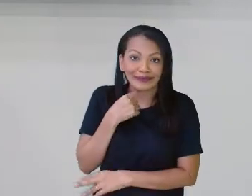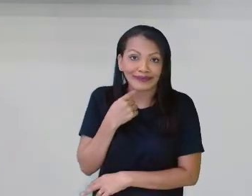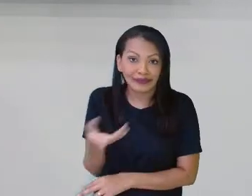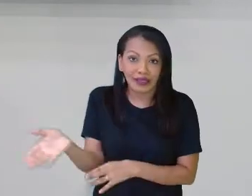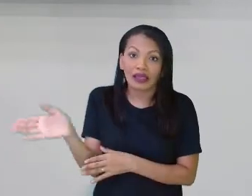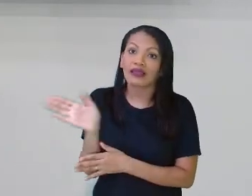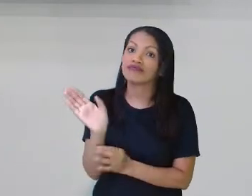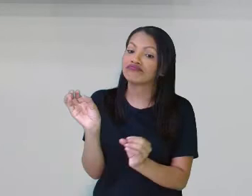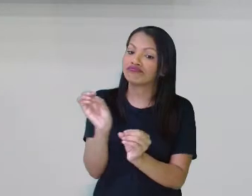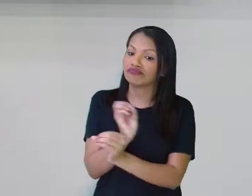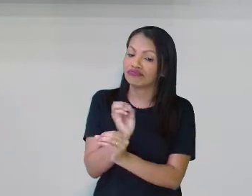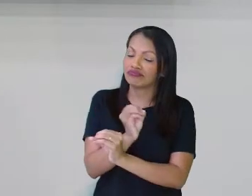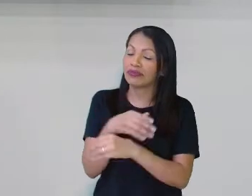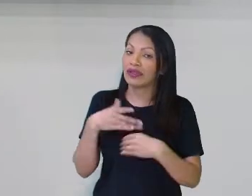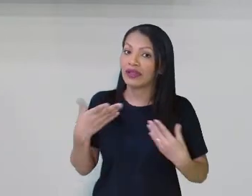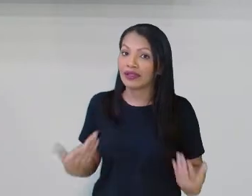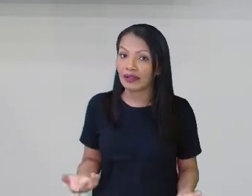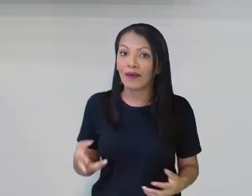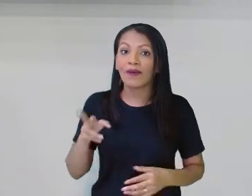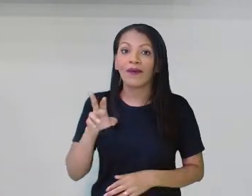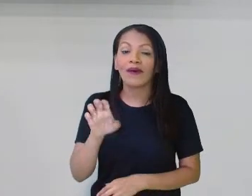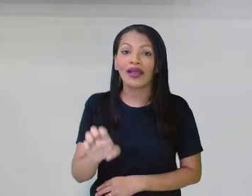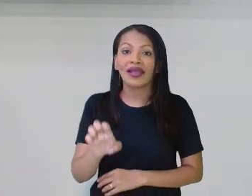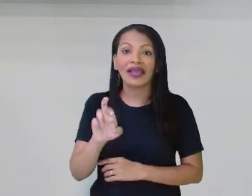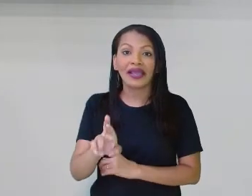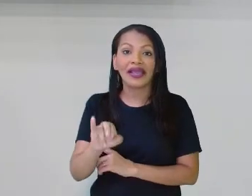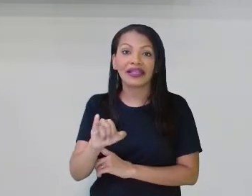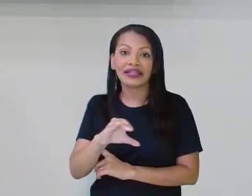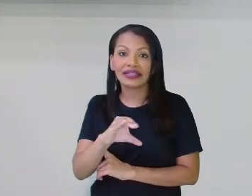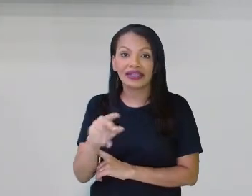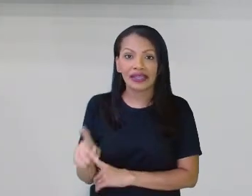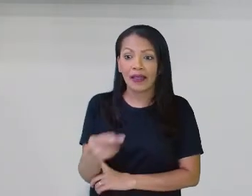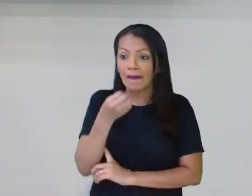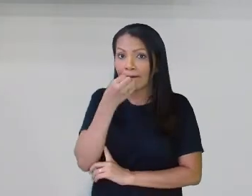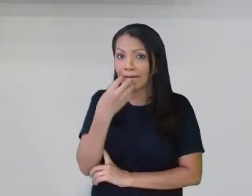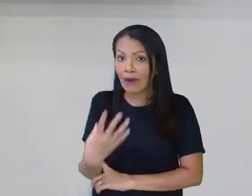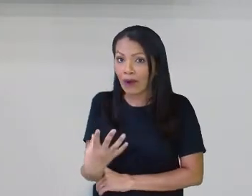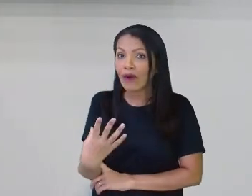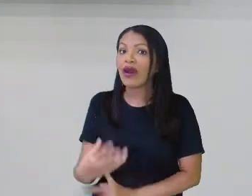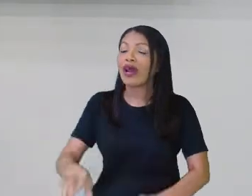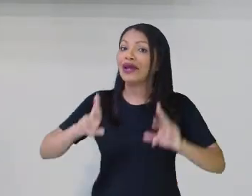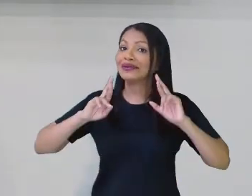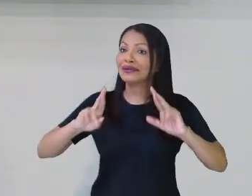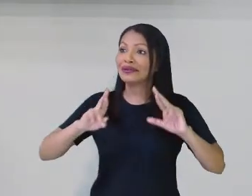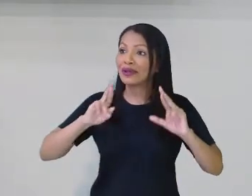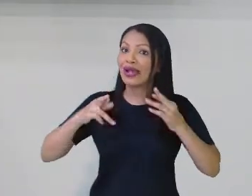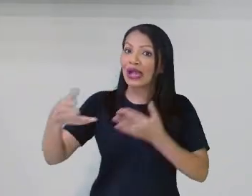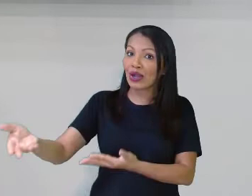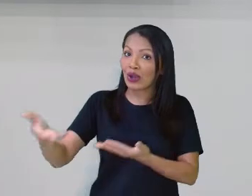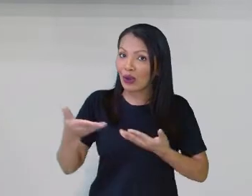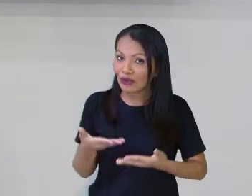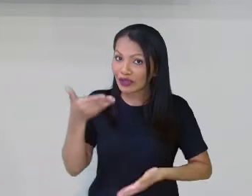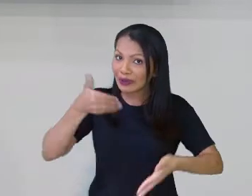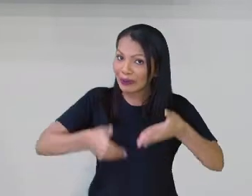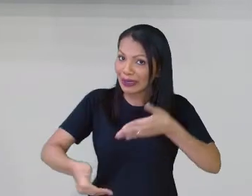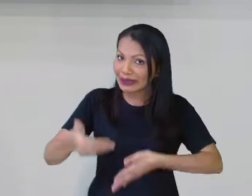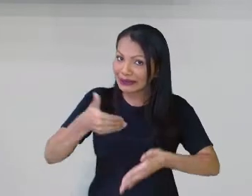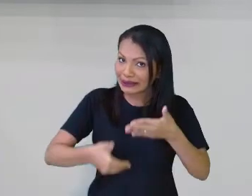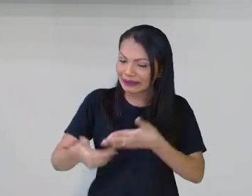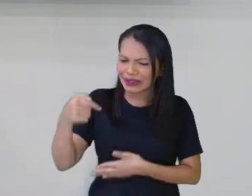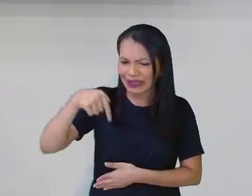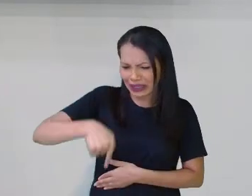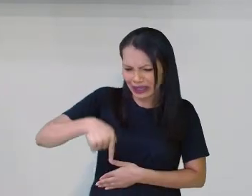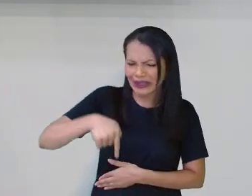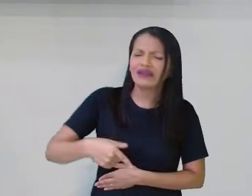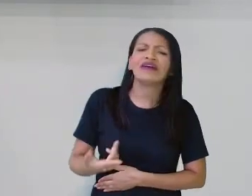nenhum. Então, ó, Eric, muito boa sorte e fica aqui o nosso convite, tá? Participa com a gente, vem aqui no estúdio,